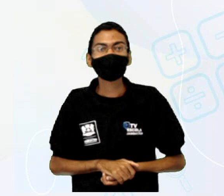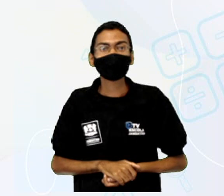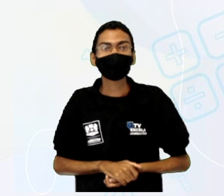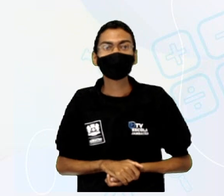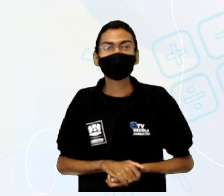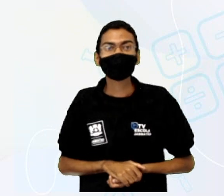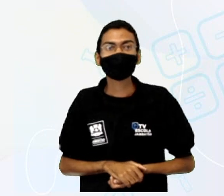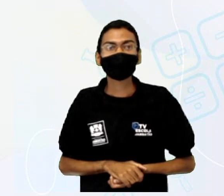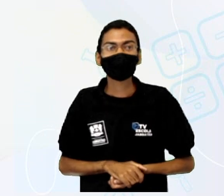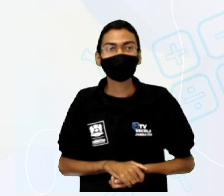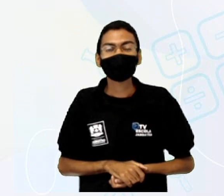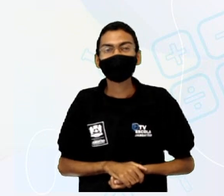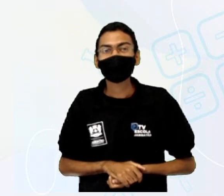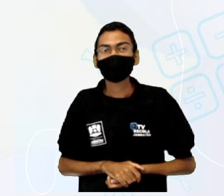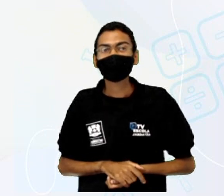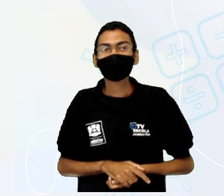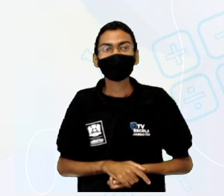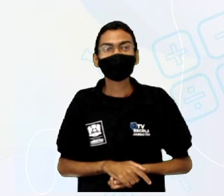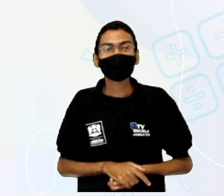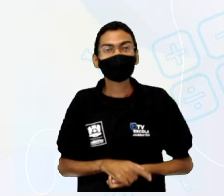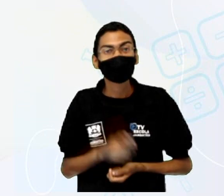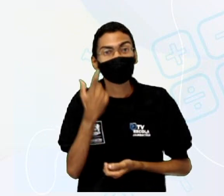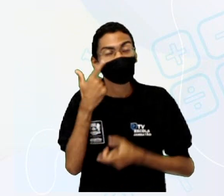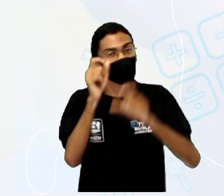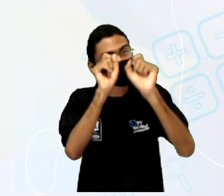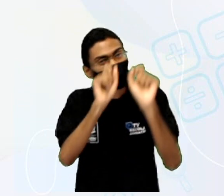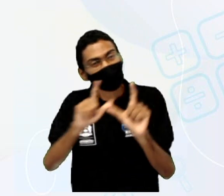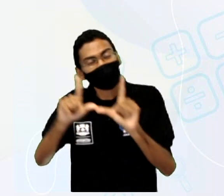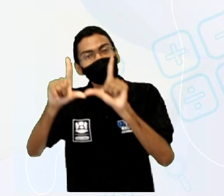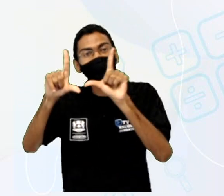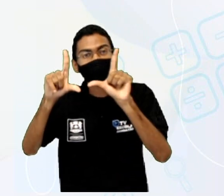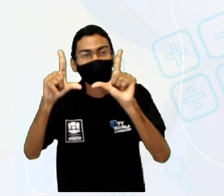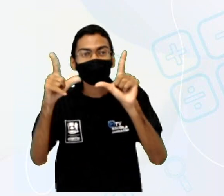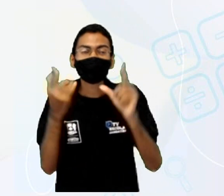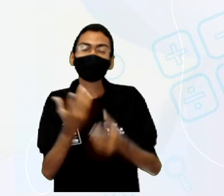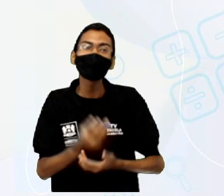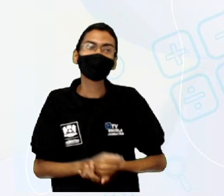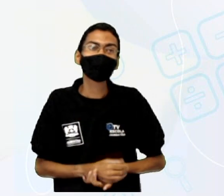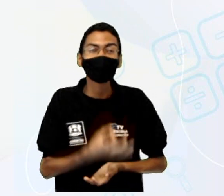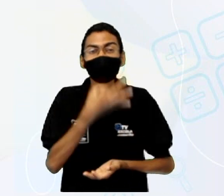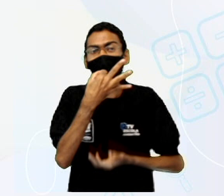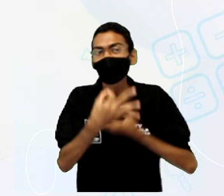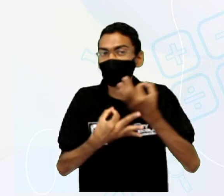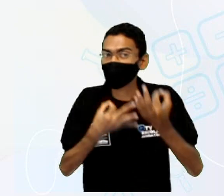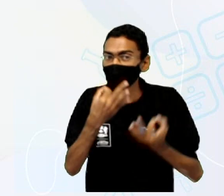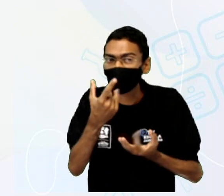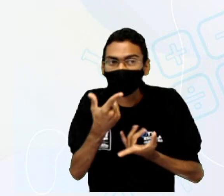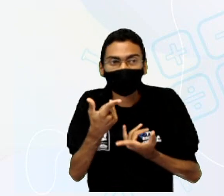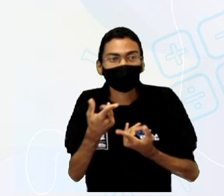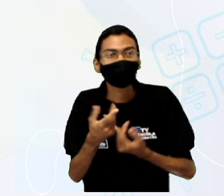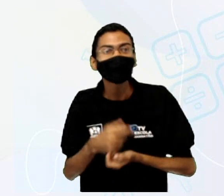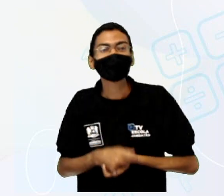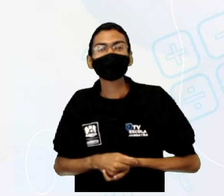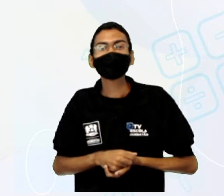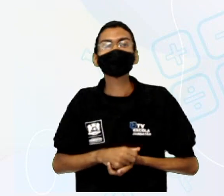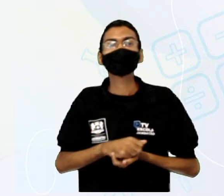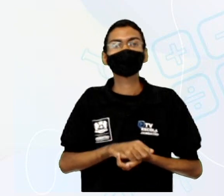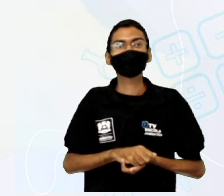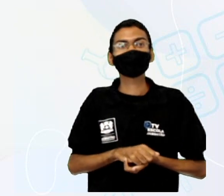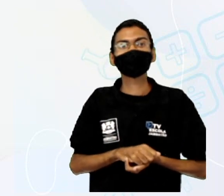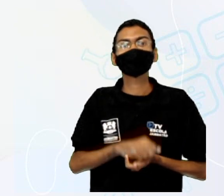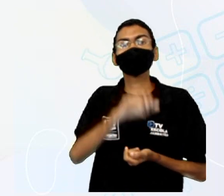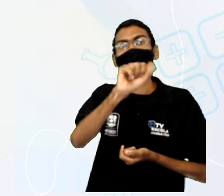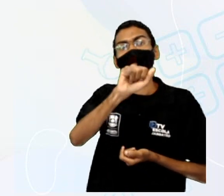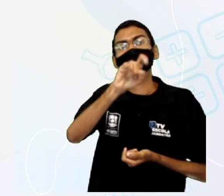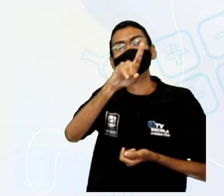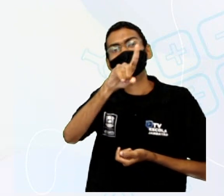vocês algumas sugestões de adjetivos. Aqui, ó, careful, cuidadoso